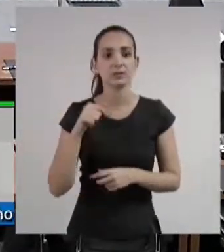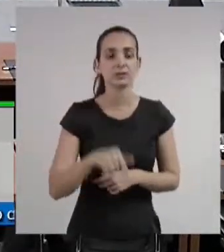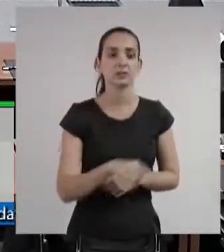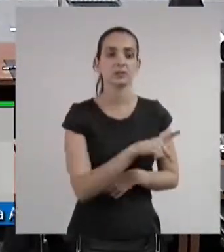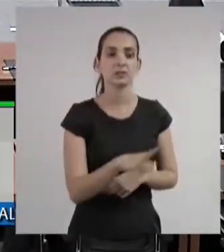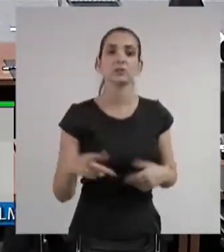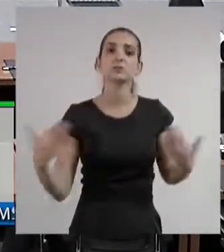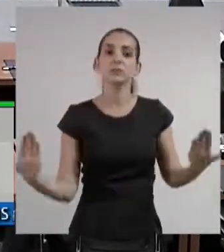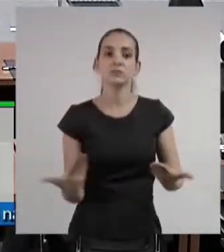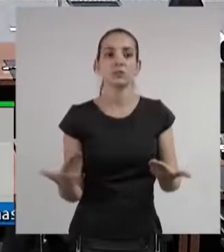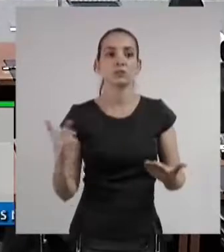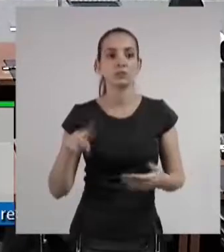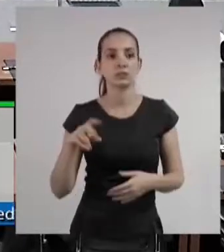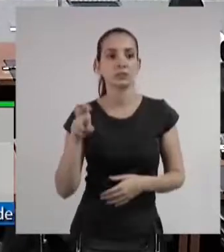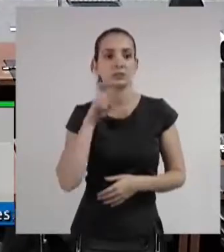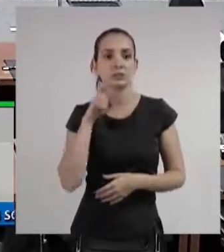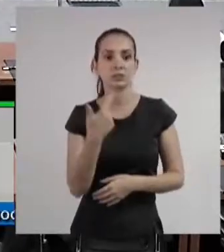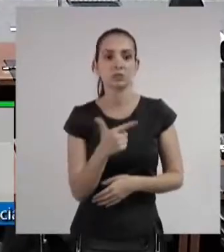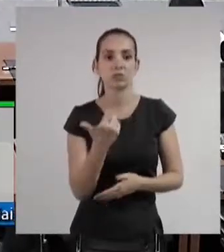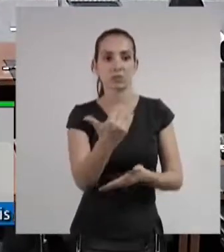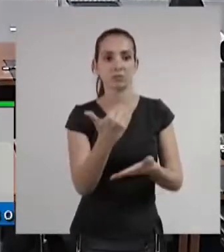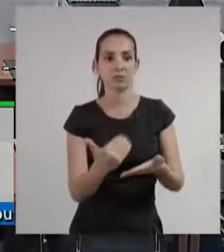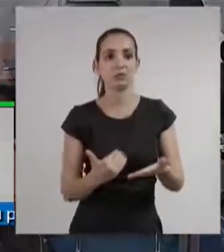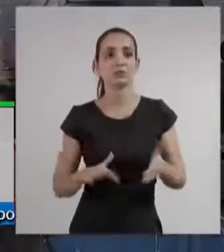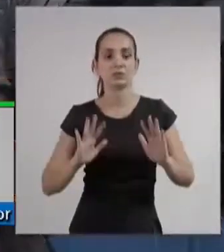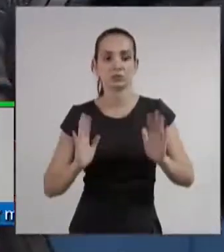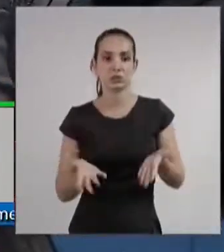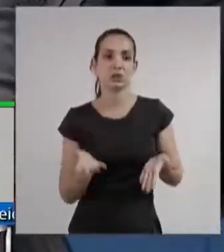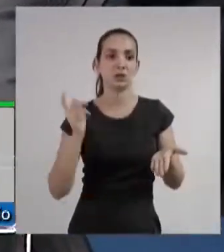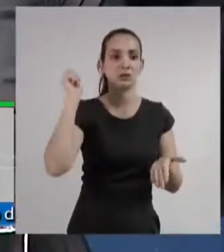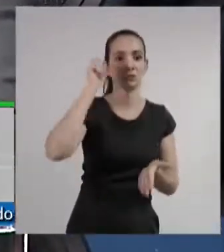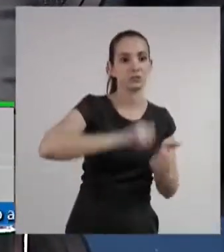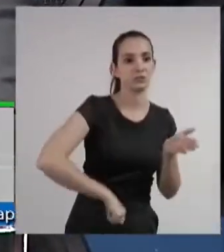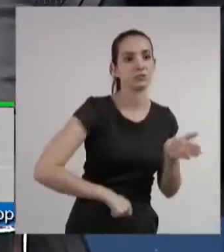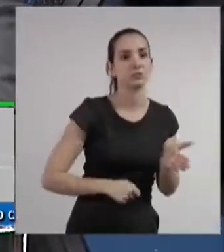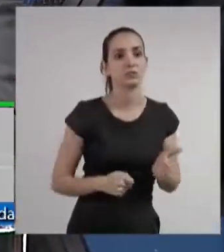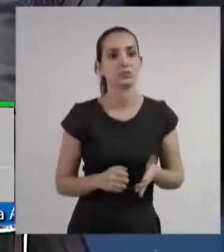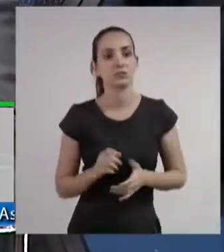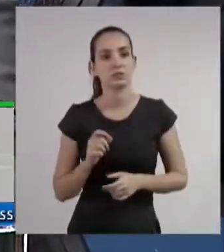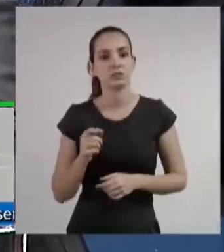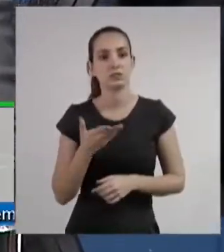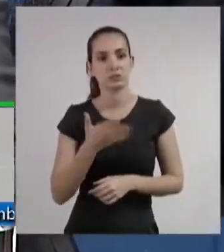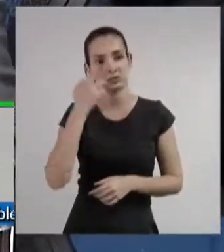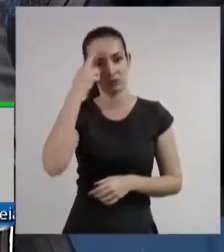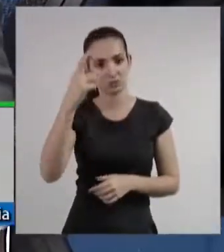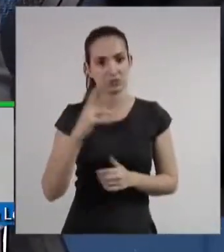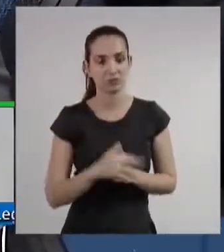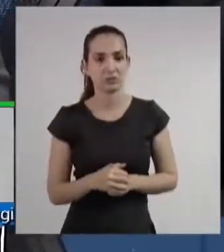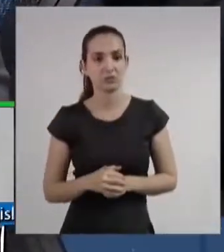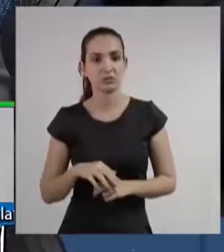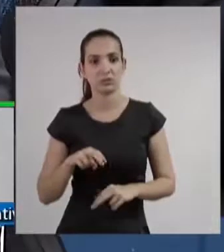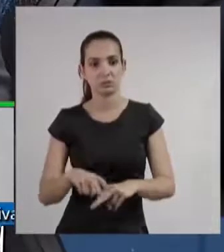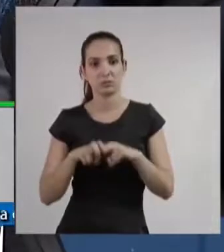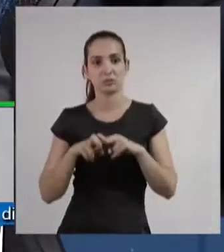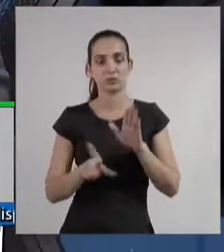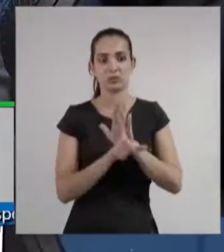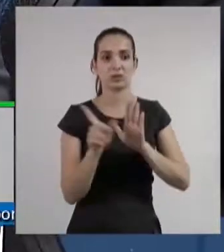já é quinta-feira, não existe pauta, já defere a solicitação de Vossa Excelência. Assim, também o